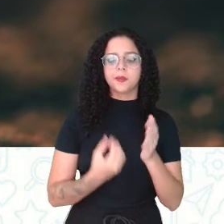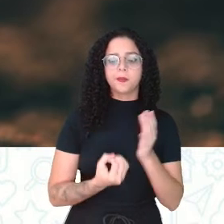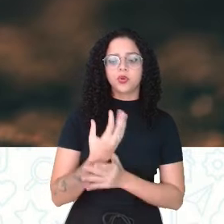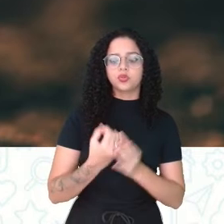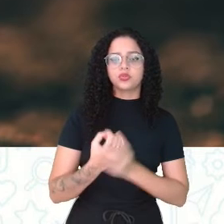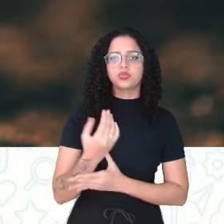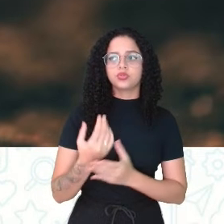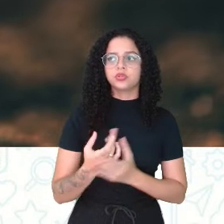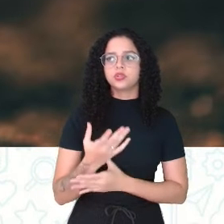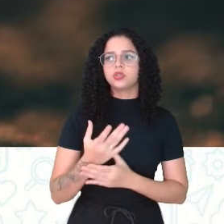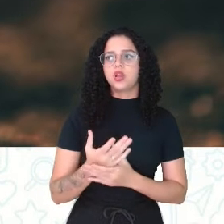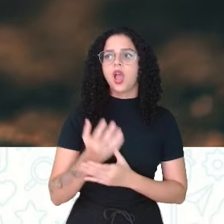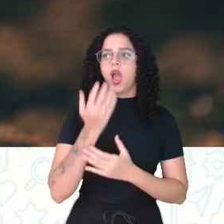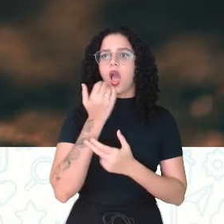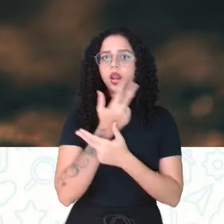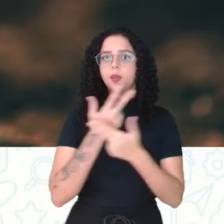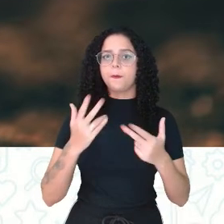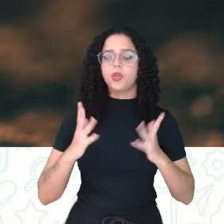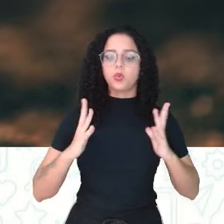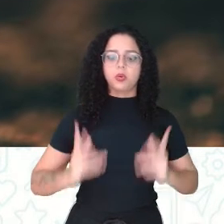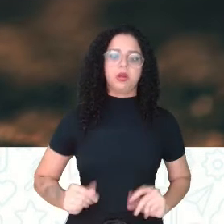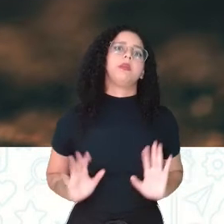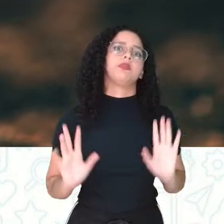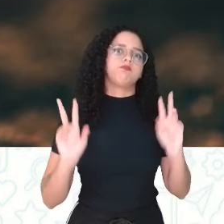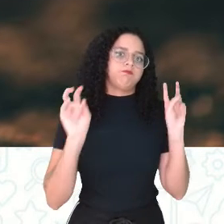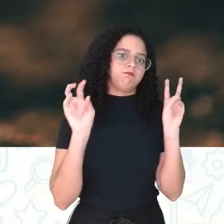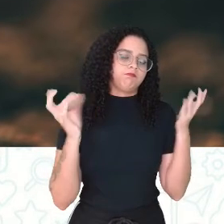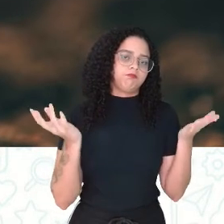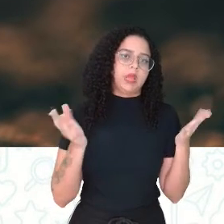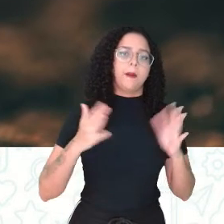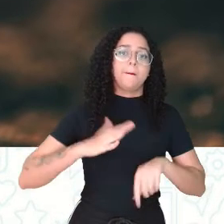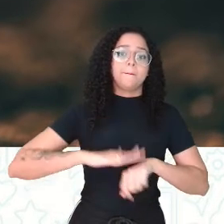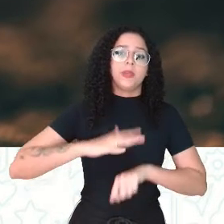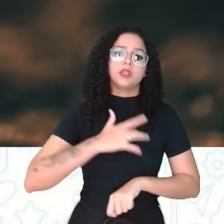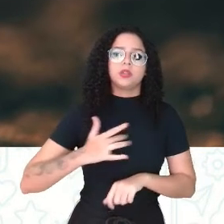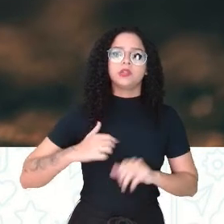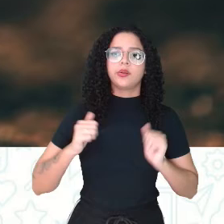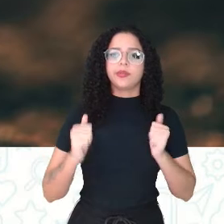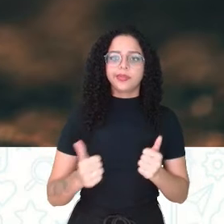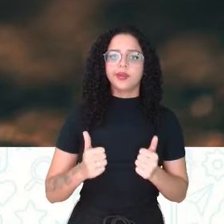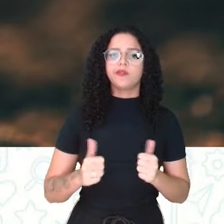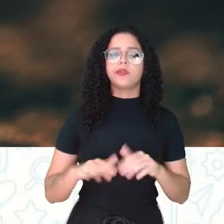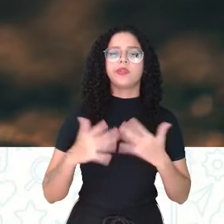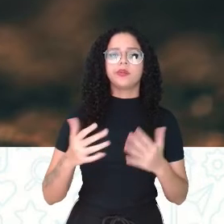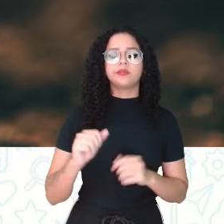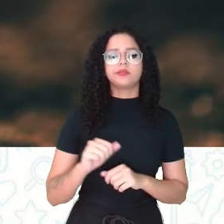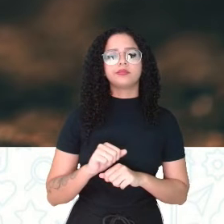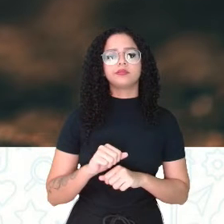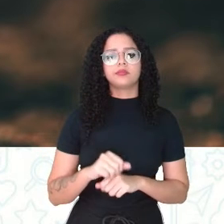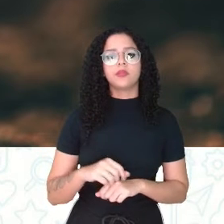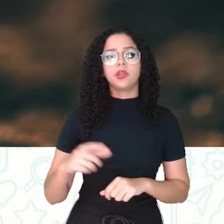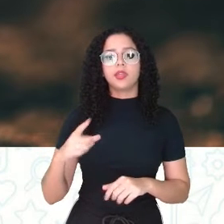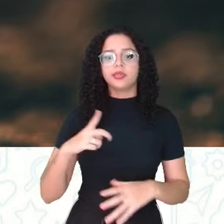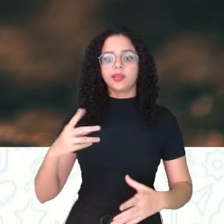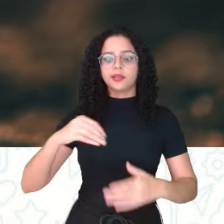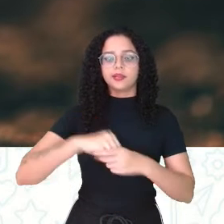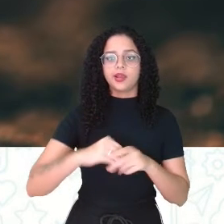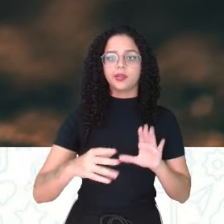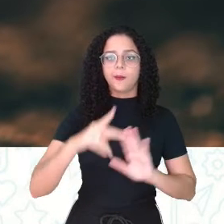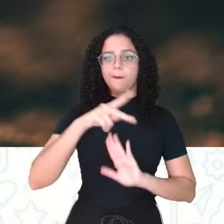alimentos limpos, vamos dizer assim, né? Mais saudáveis. A agroecologia envolve projetos